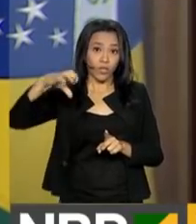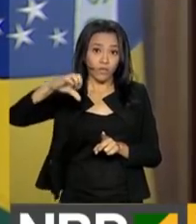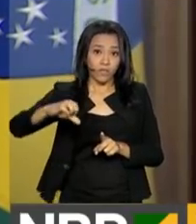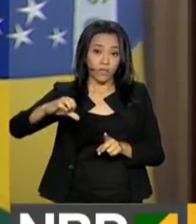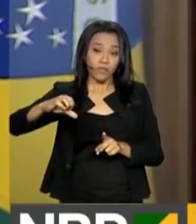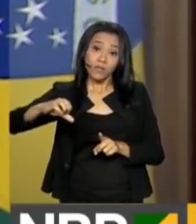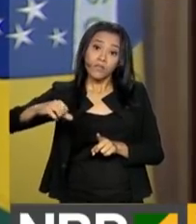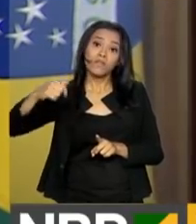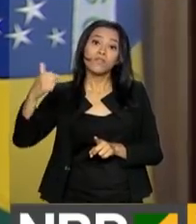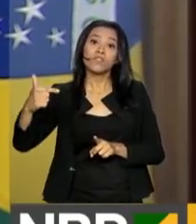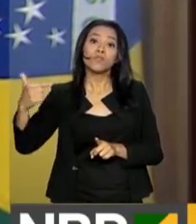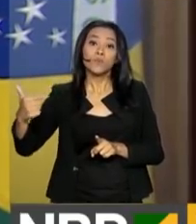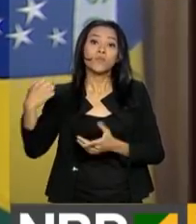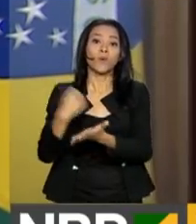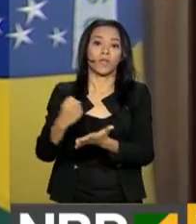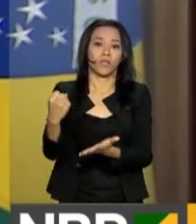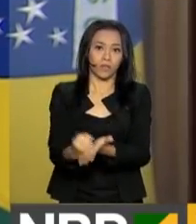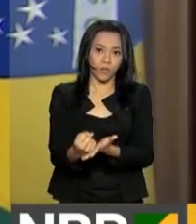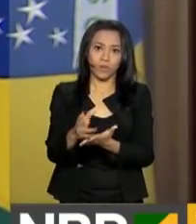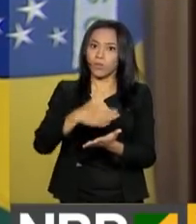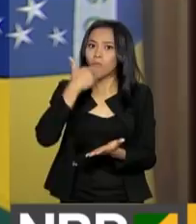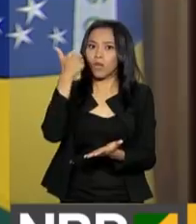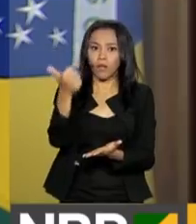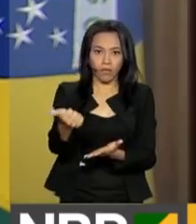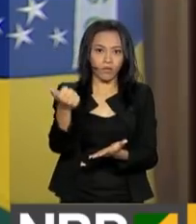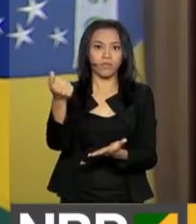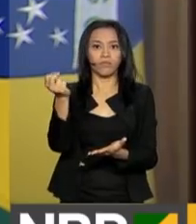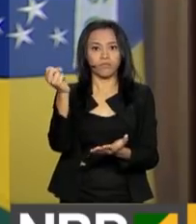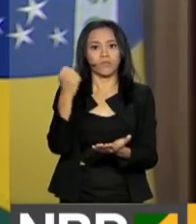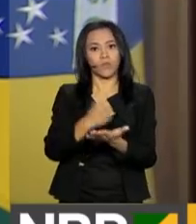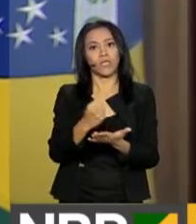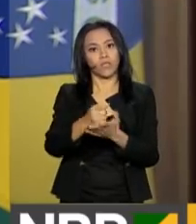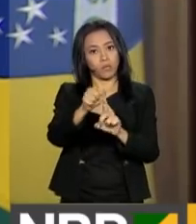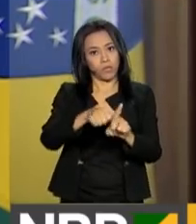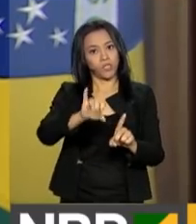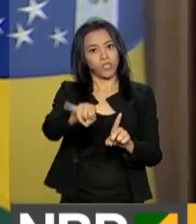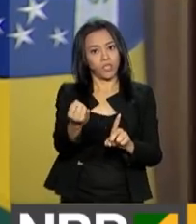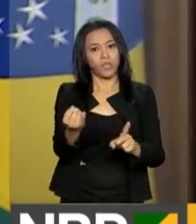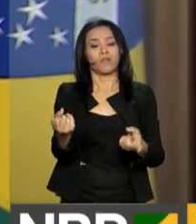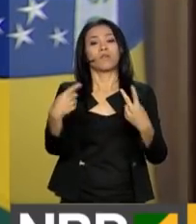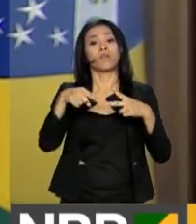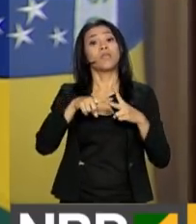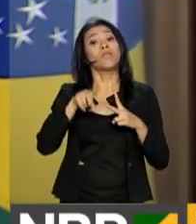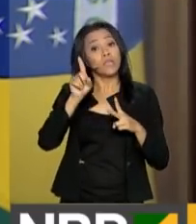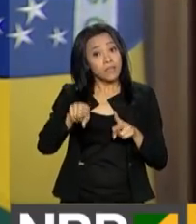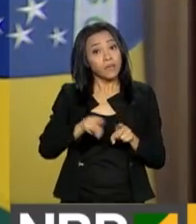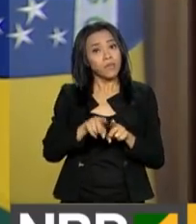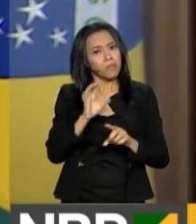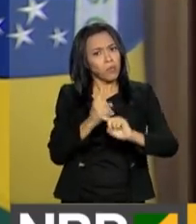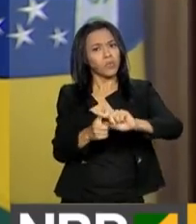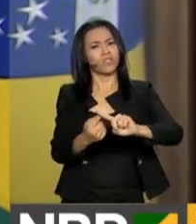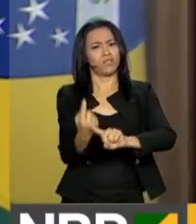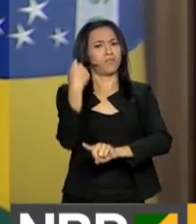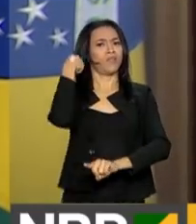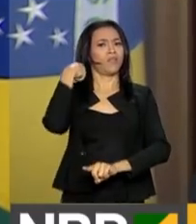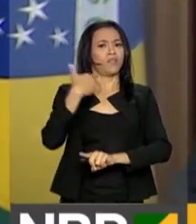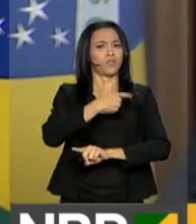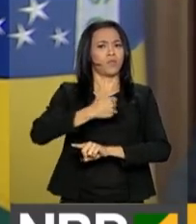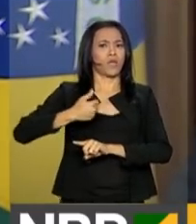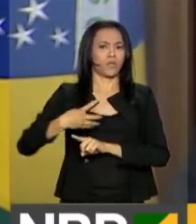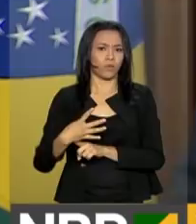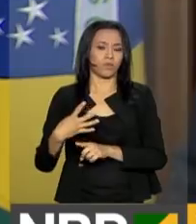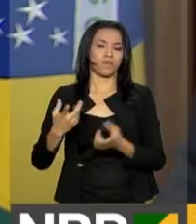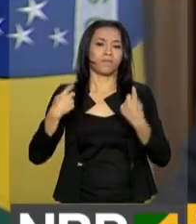o melhor janeiro e seis anos o primeiro dado positivo para o mês desde 2004 ze aliás é interessante